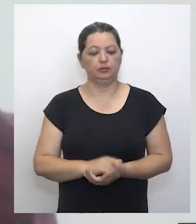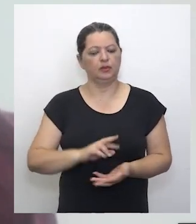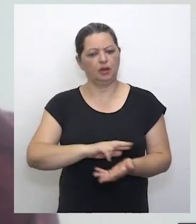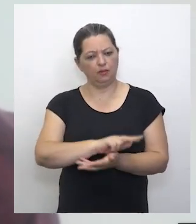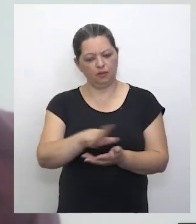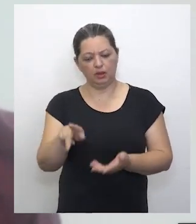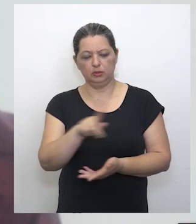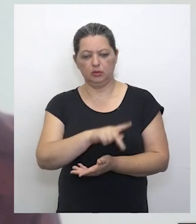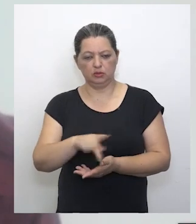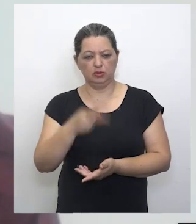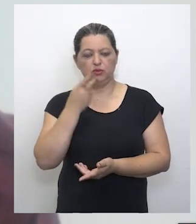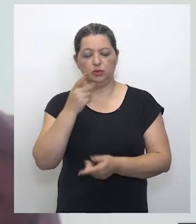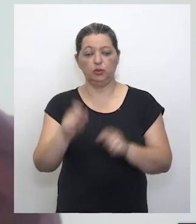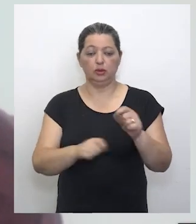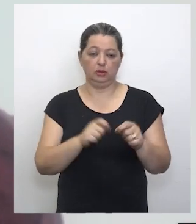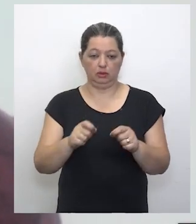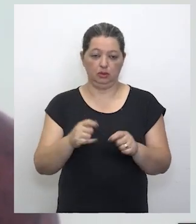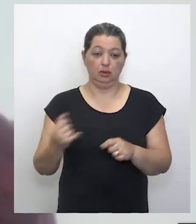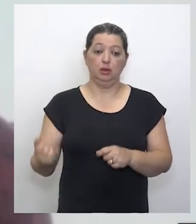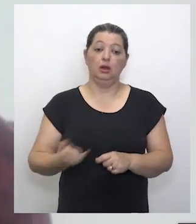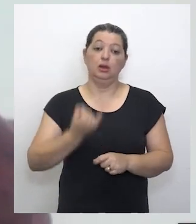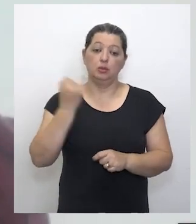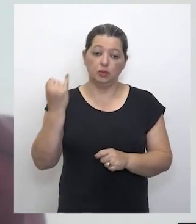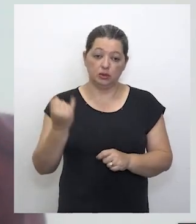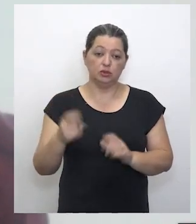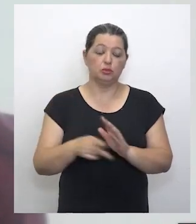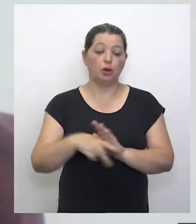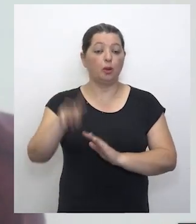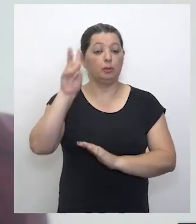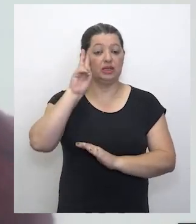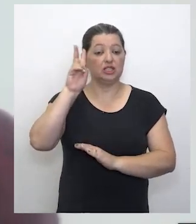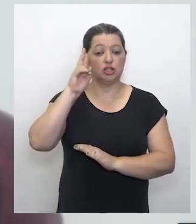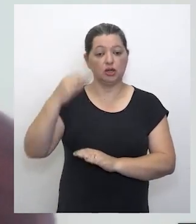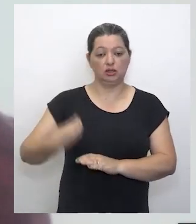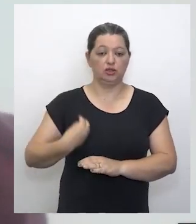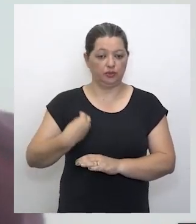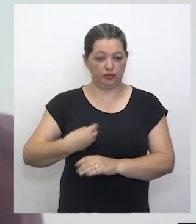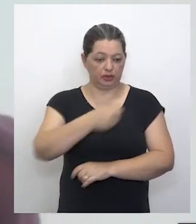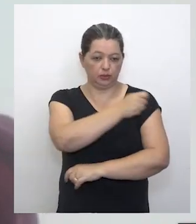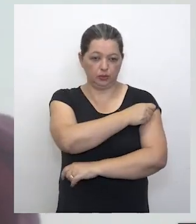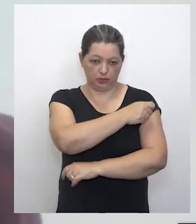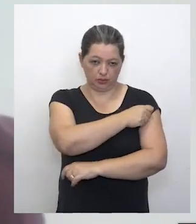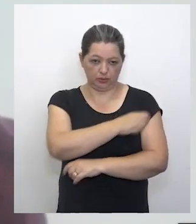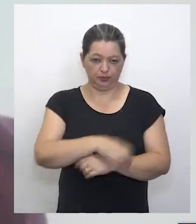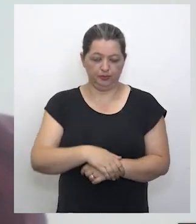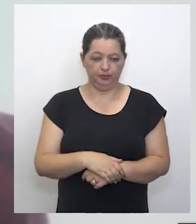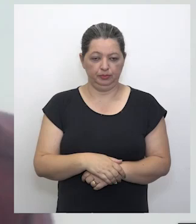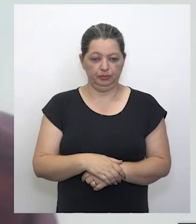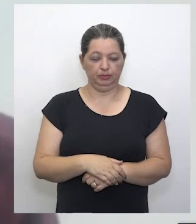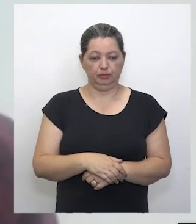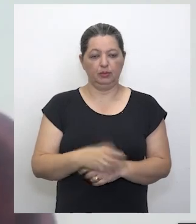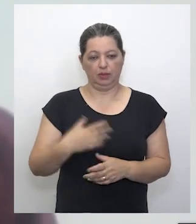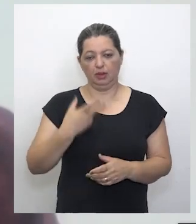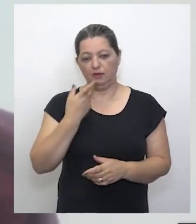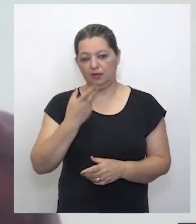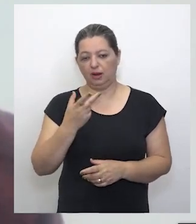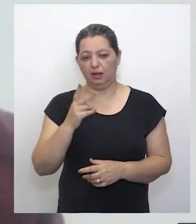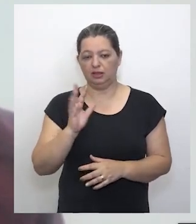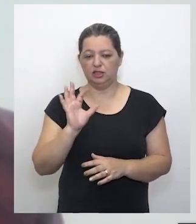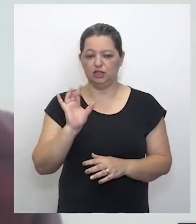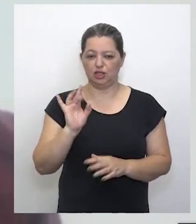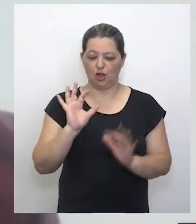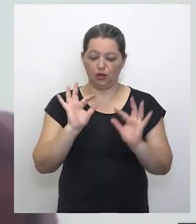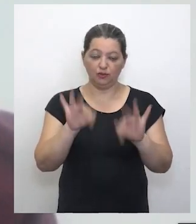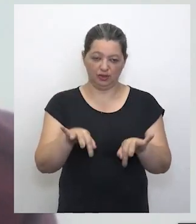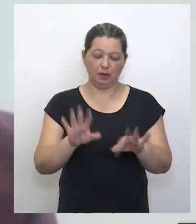que é necessário também levar em consideração o histórico do aluno. Eu ia falar isso lá no finalzinho, mas aí já vou pegar o